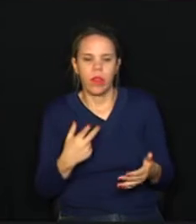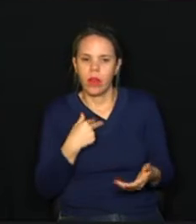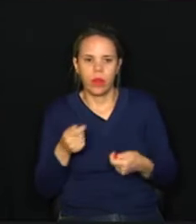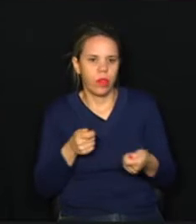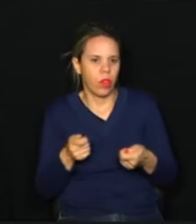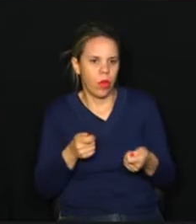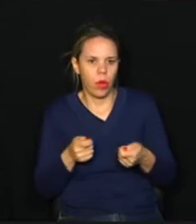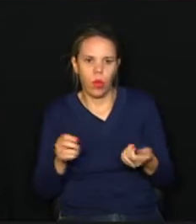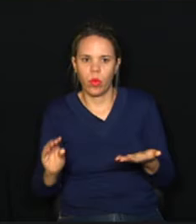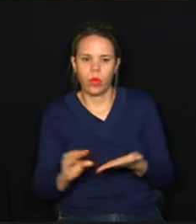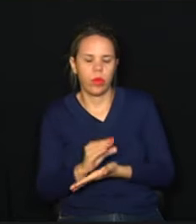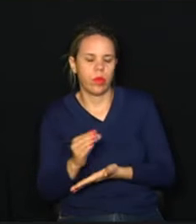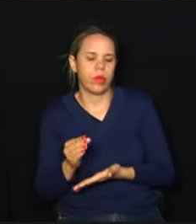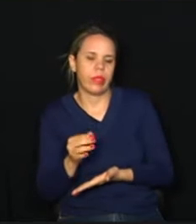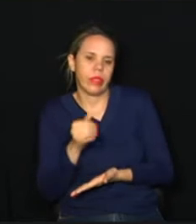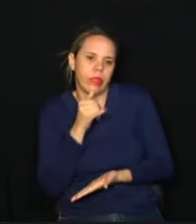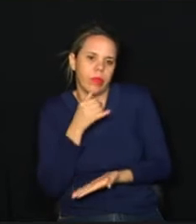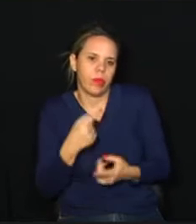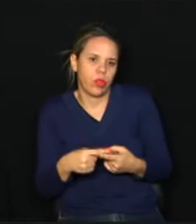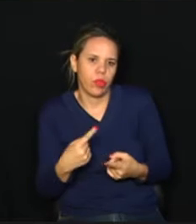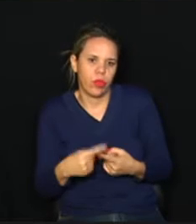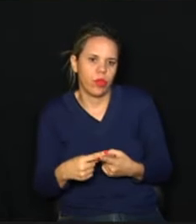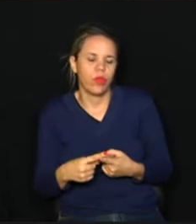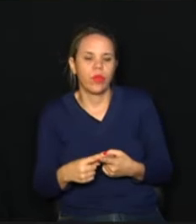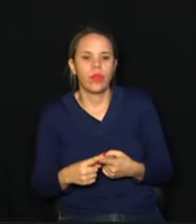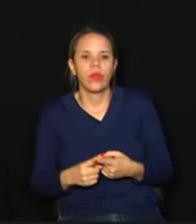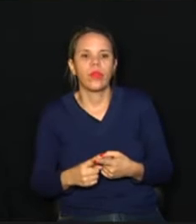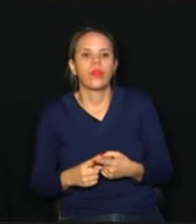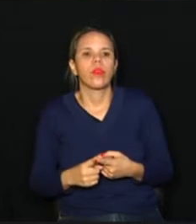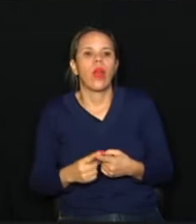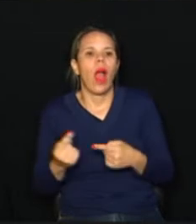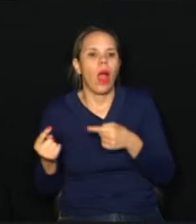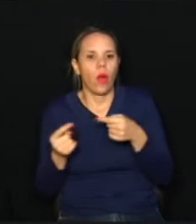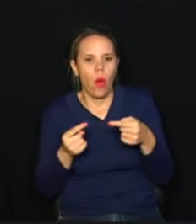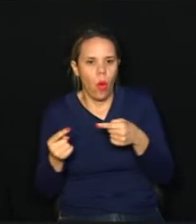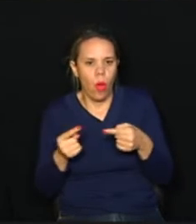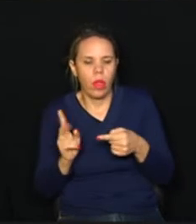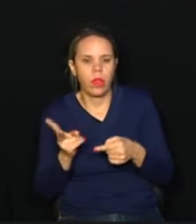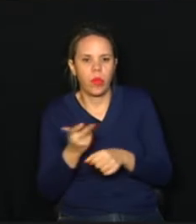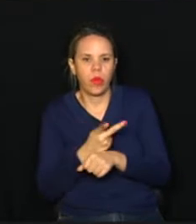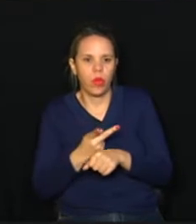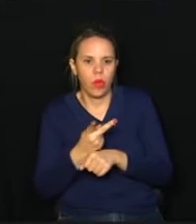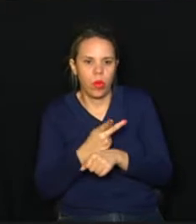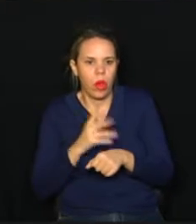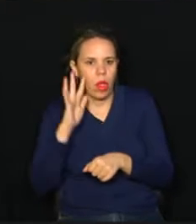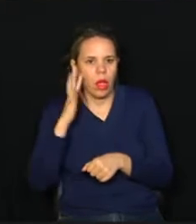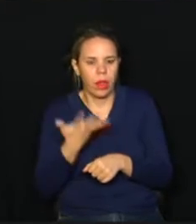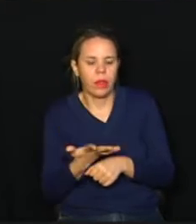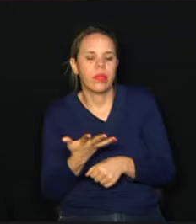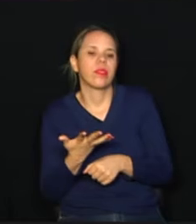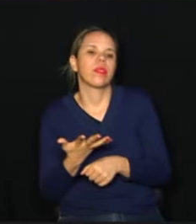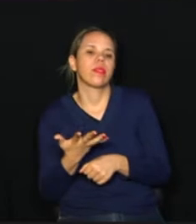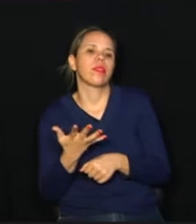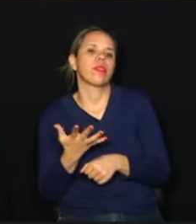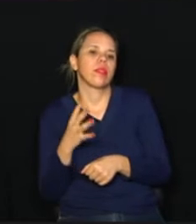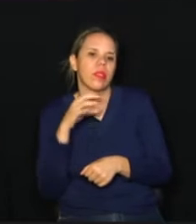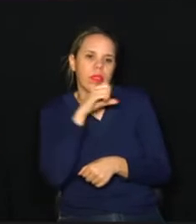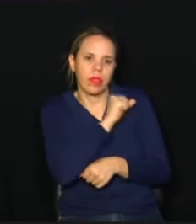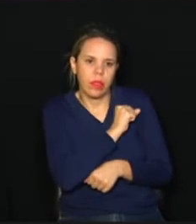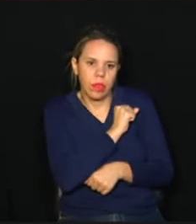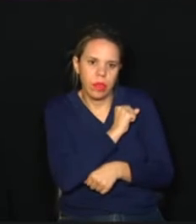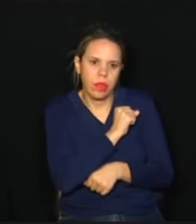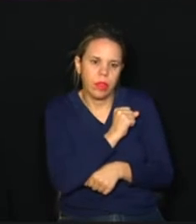desses investimentos. Não dá conta porque o mercado sempre vai procurar resultados mais imediatos e